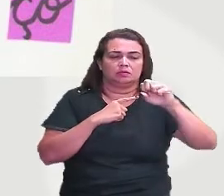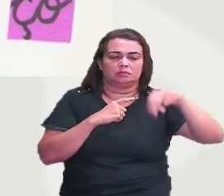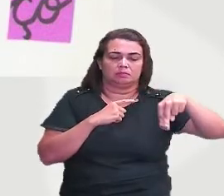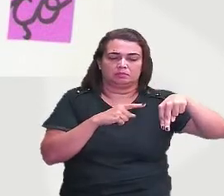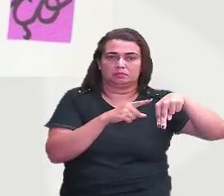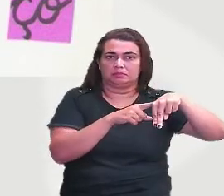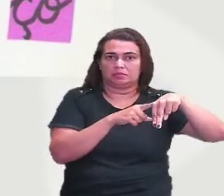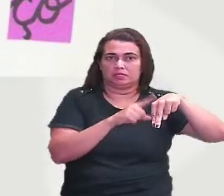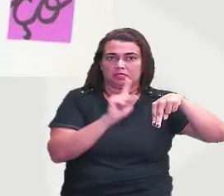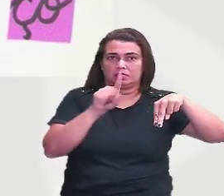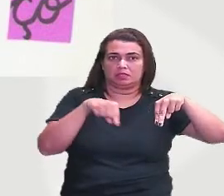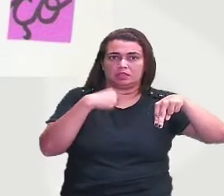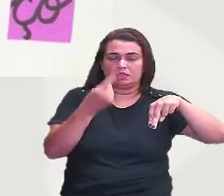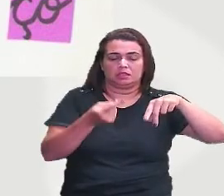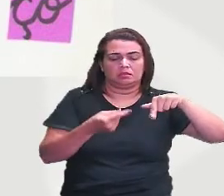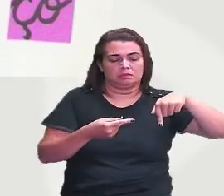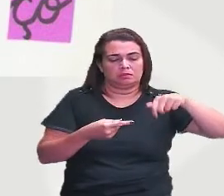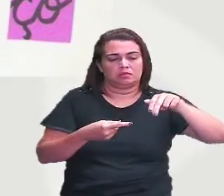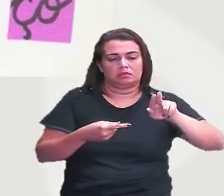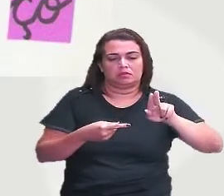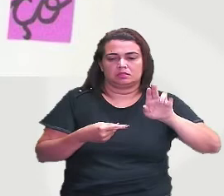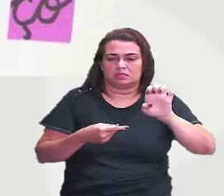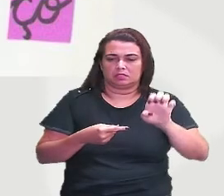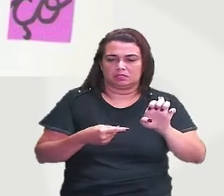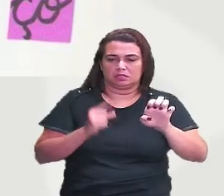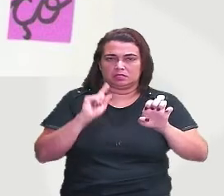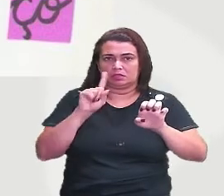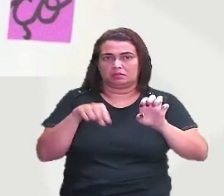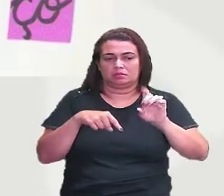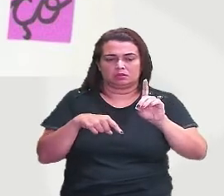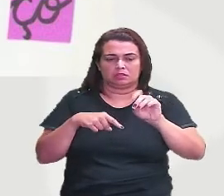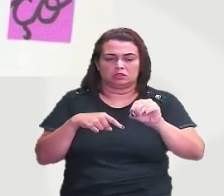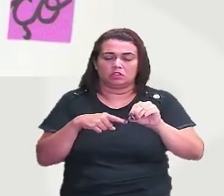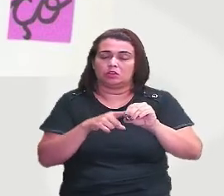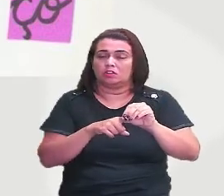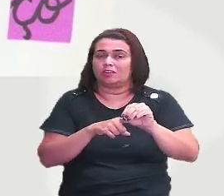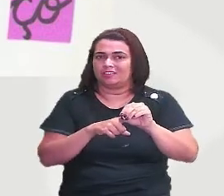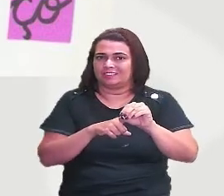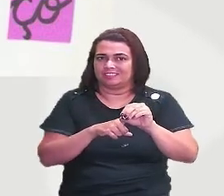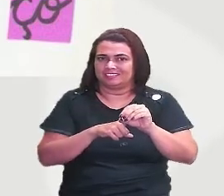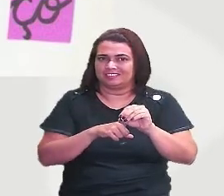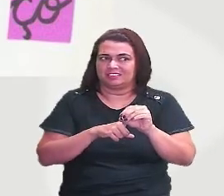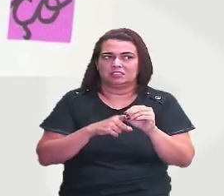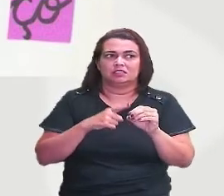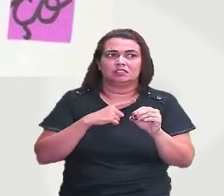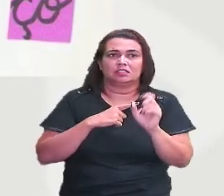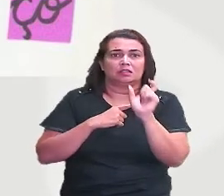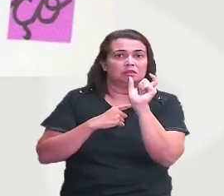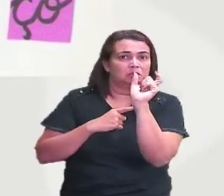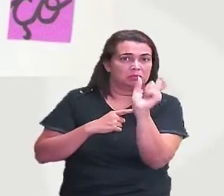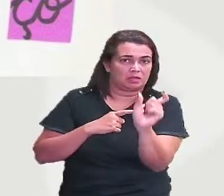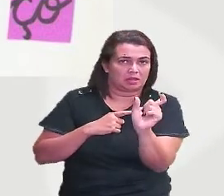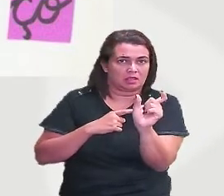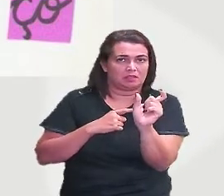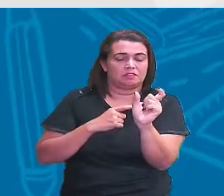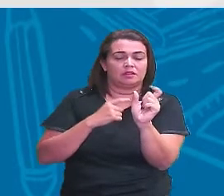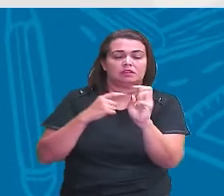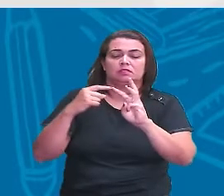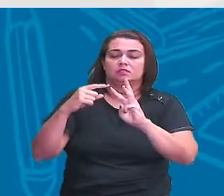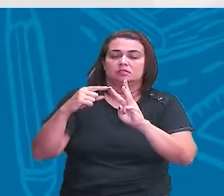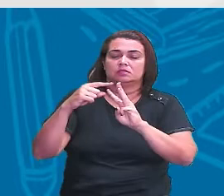depois temos o que e depois o dó. Então, eu digo que é uma palavra formada por